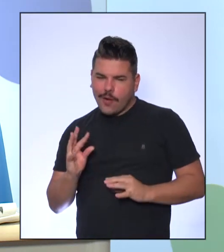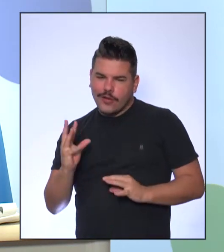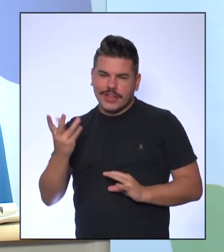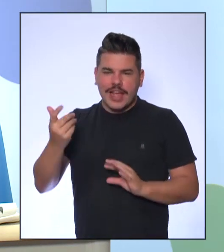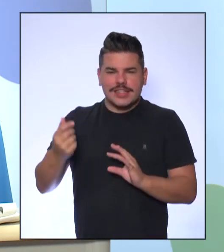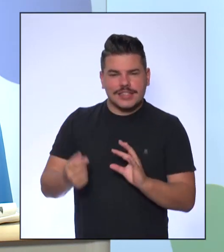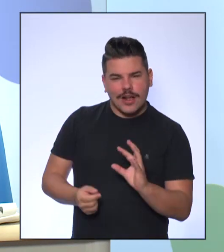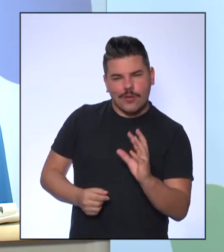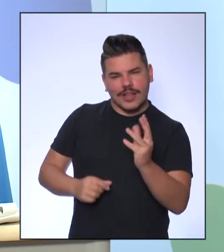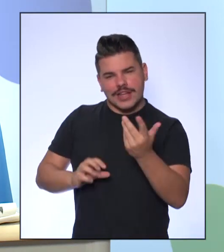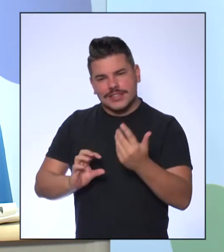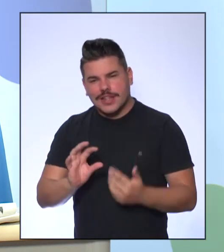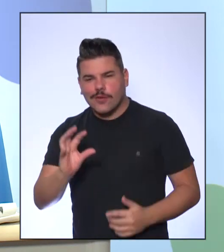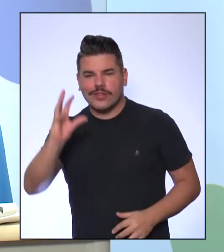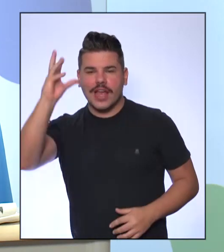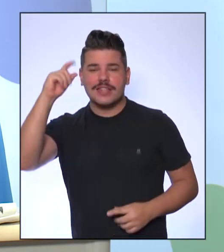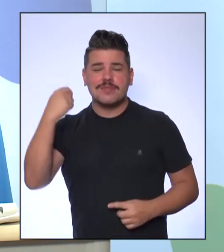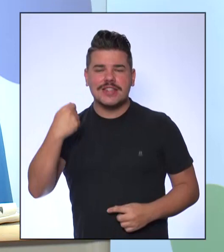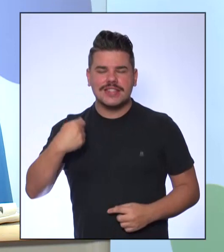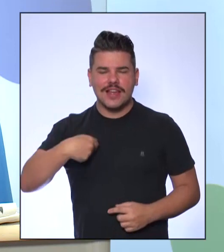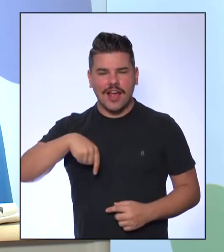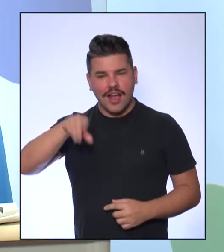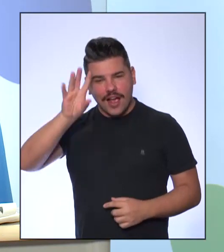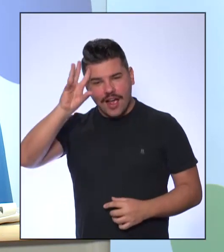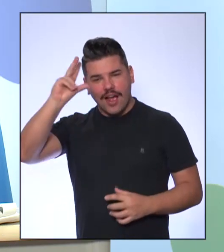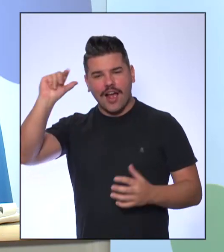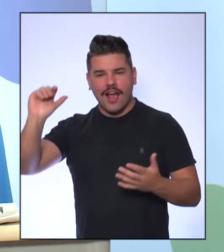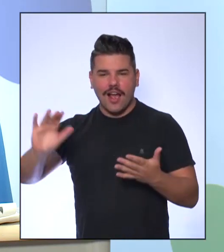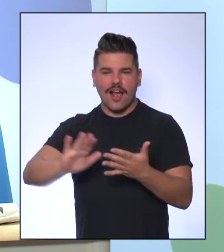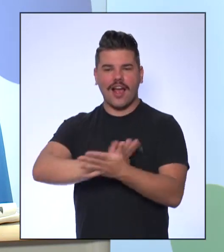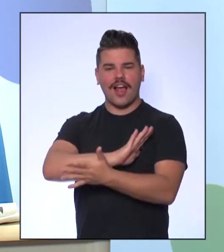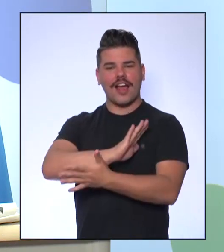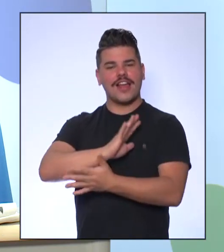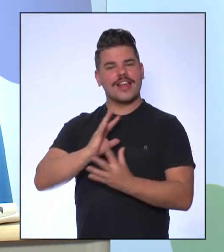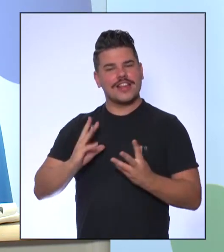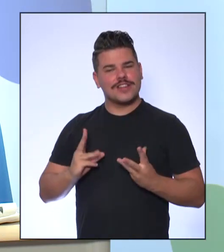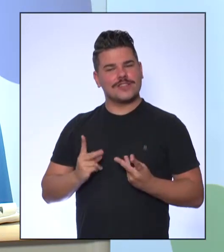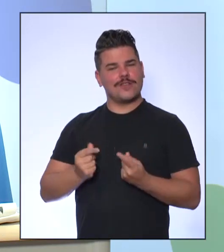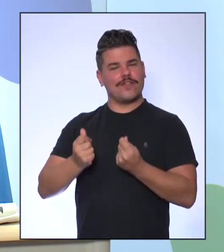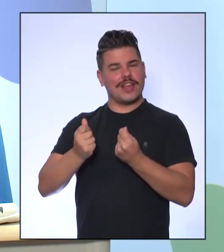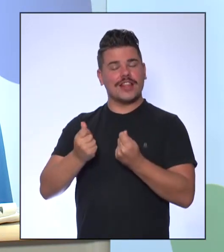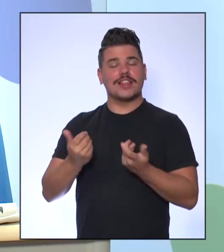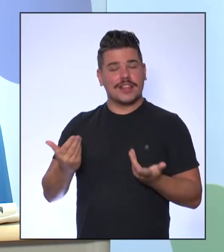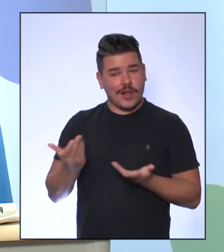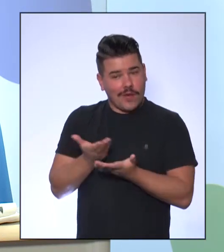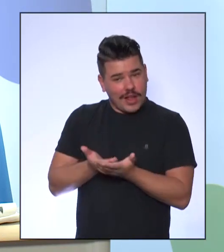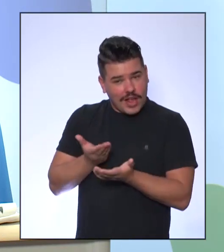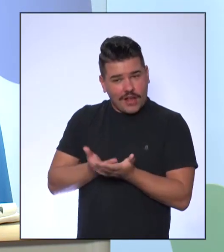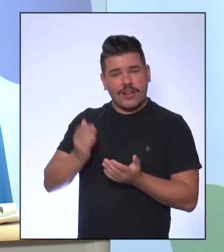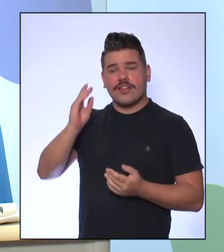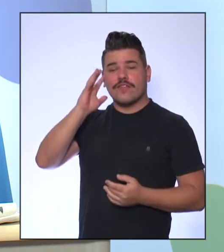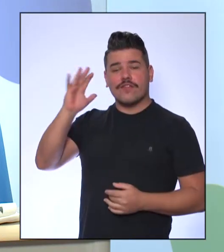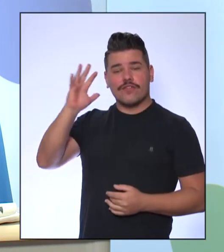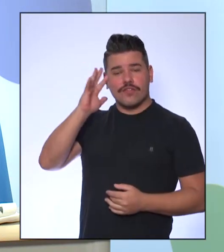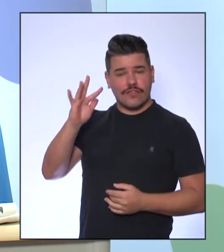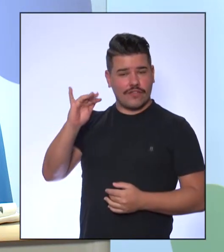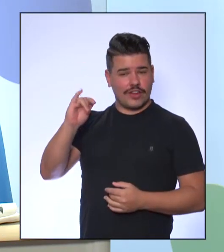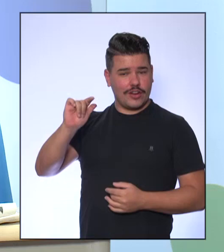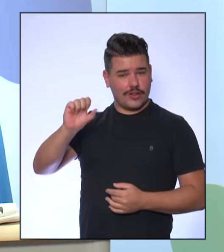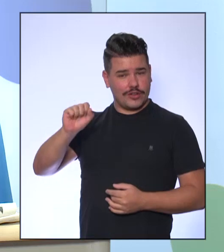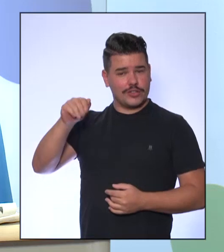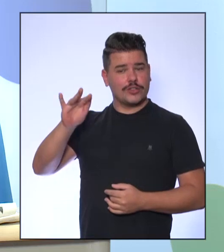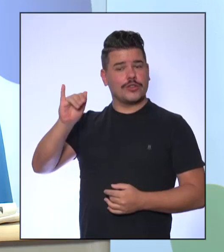do cotidiano, né? Então, dentro da história da filosofia, os seus professores podem até conversar com vocês sobre